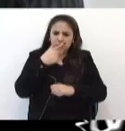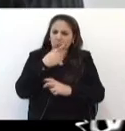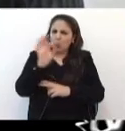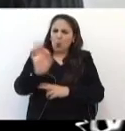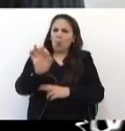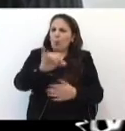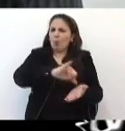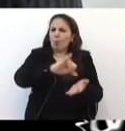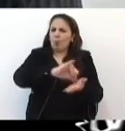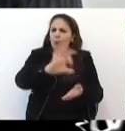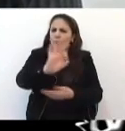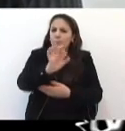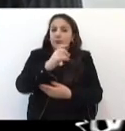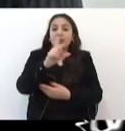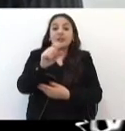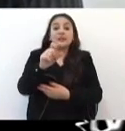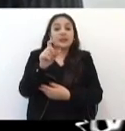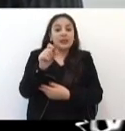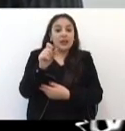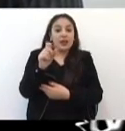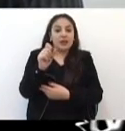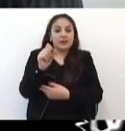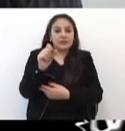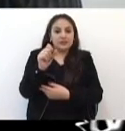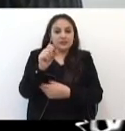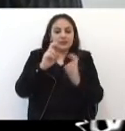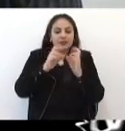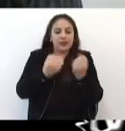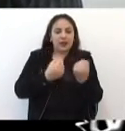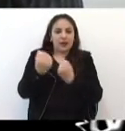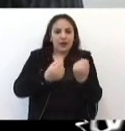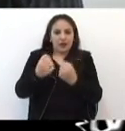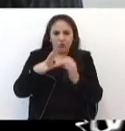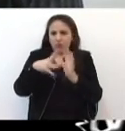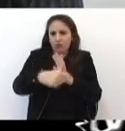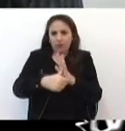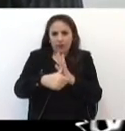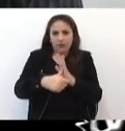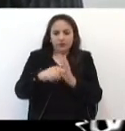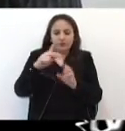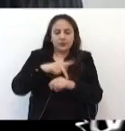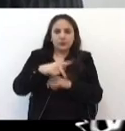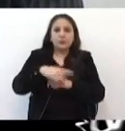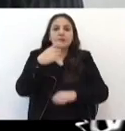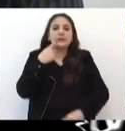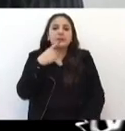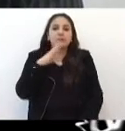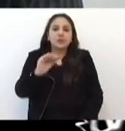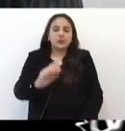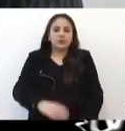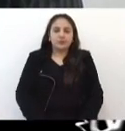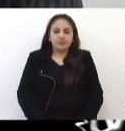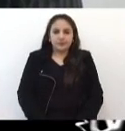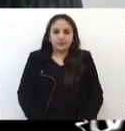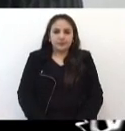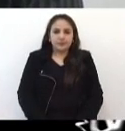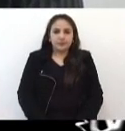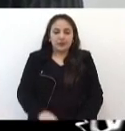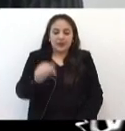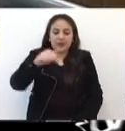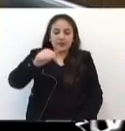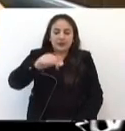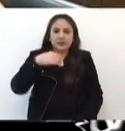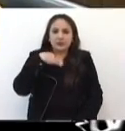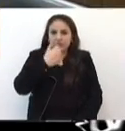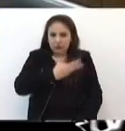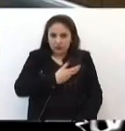em capital. 10 veículos foram furtados ou roubados numa sexta-feira à noite. Quer dizer, aqui